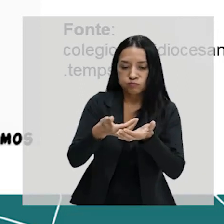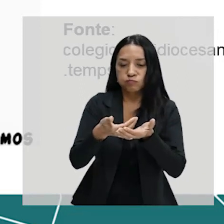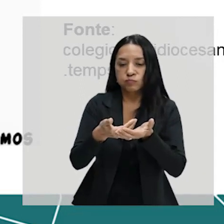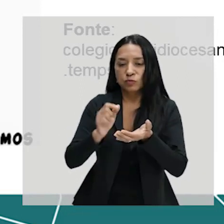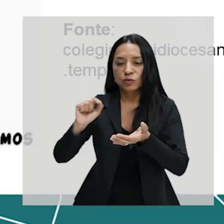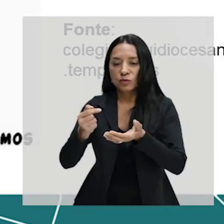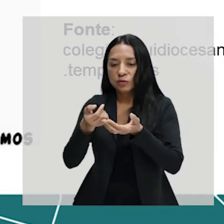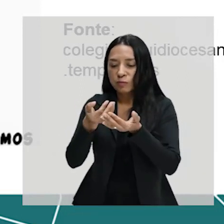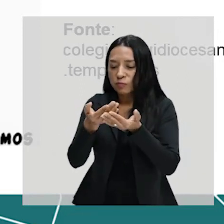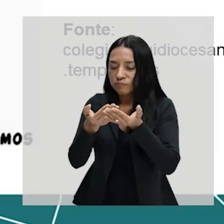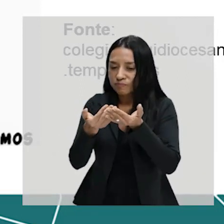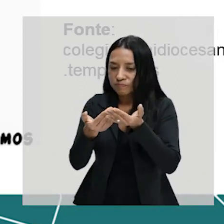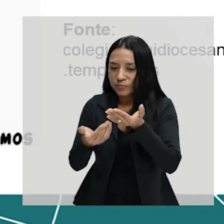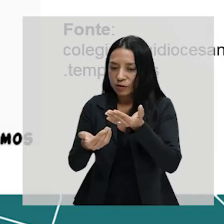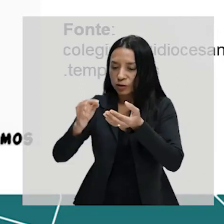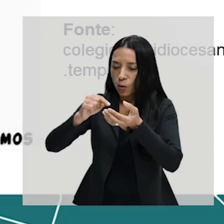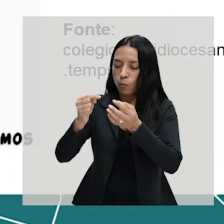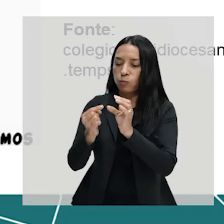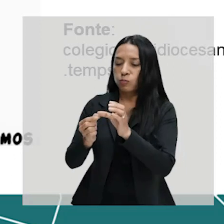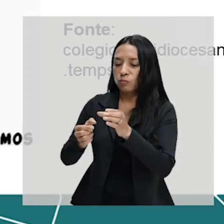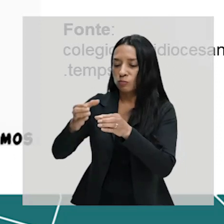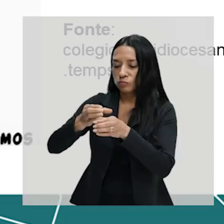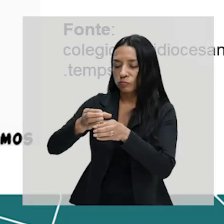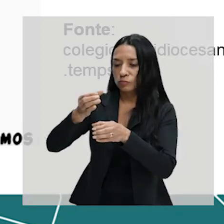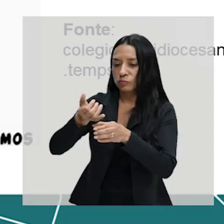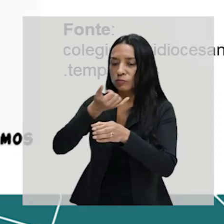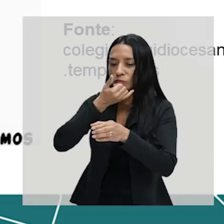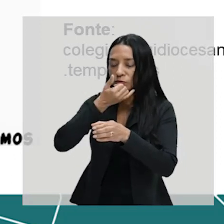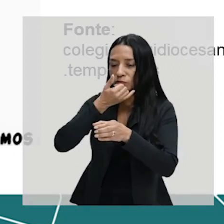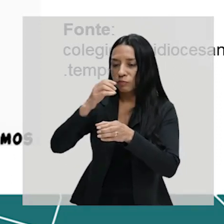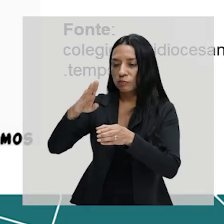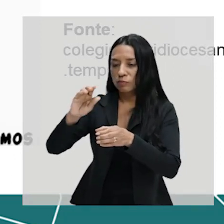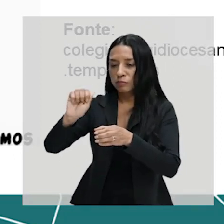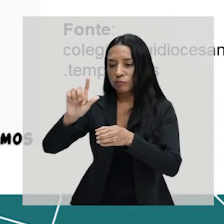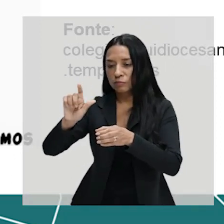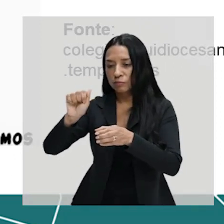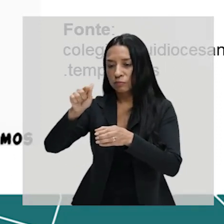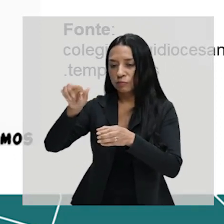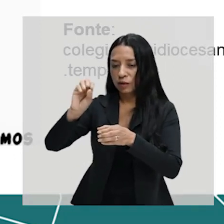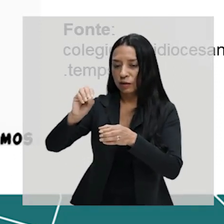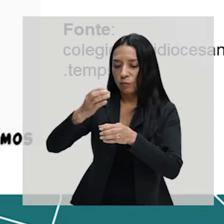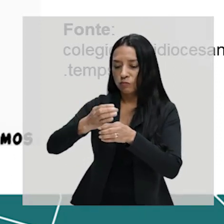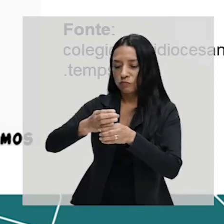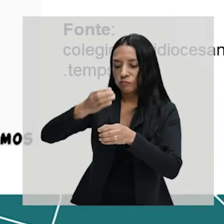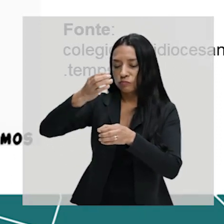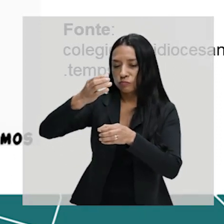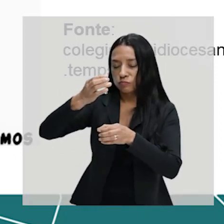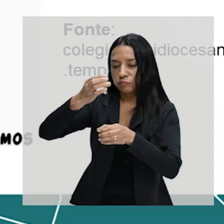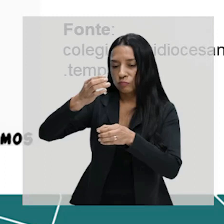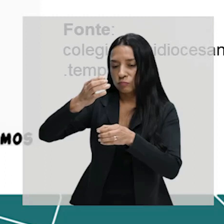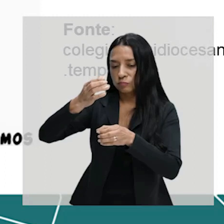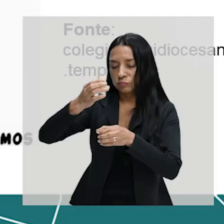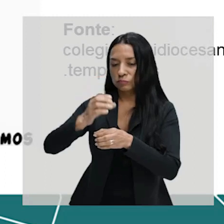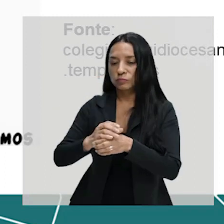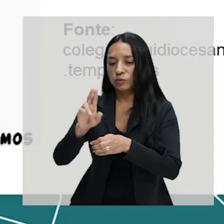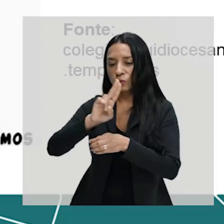ele derreteu a ponta desse aqui é um balão tá pessoal um vidro esse vidro aqui é chamado de balão que